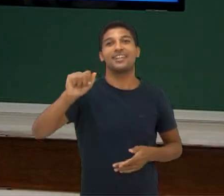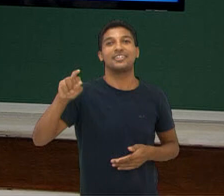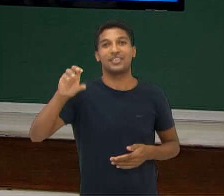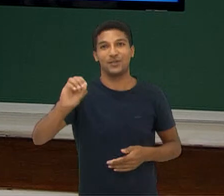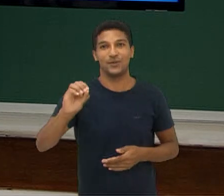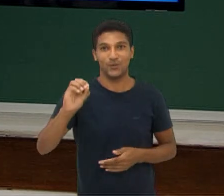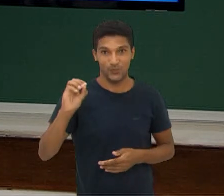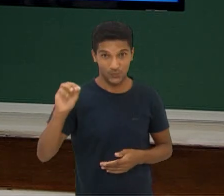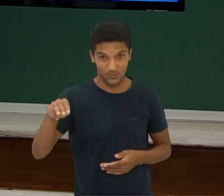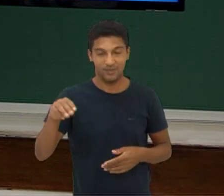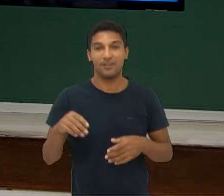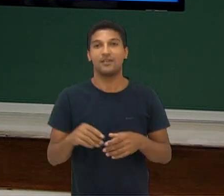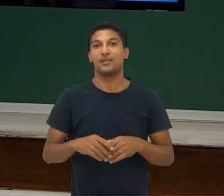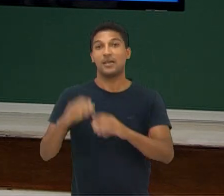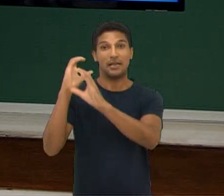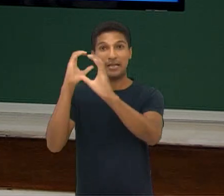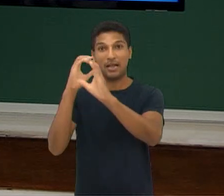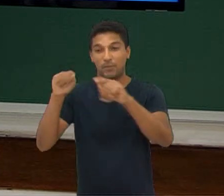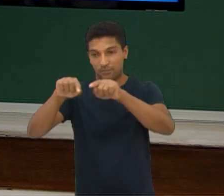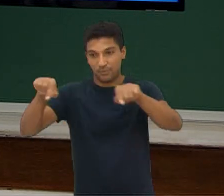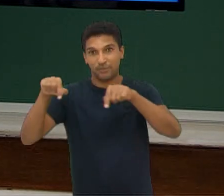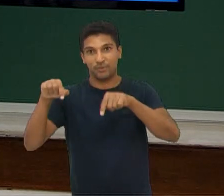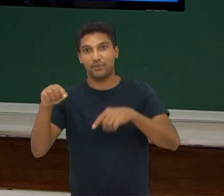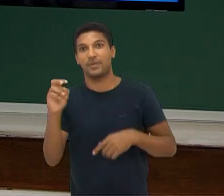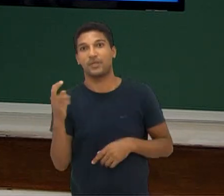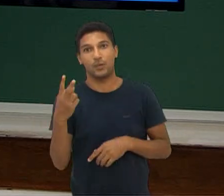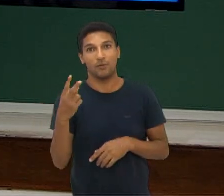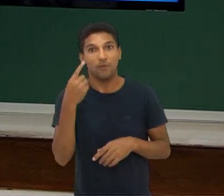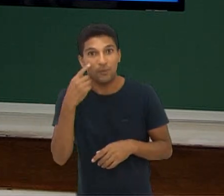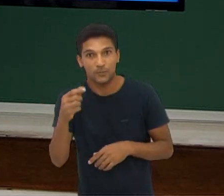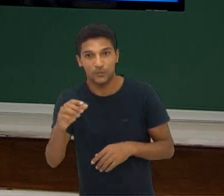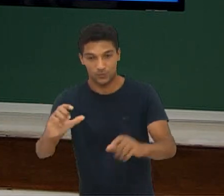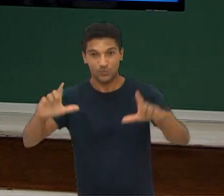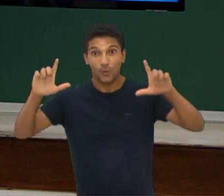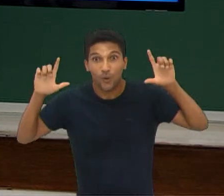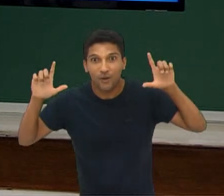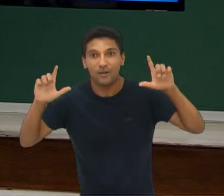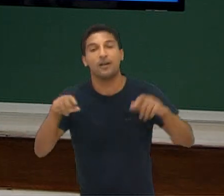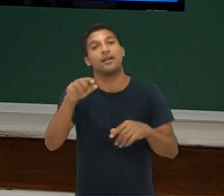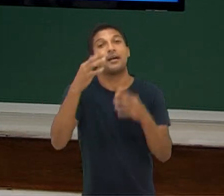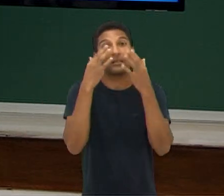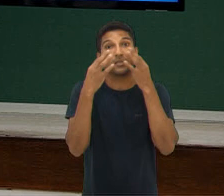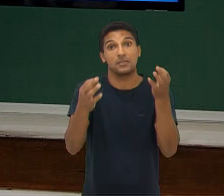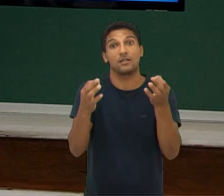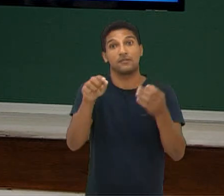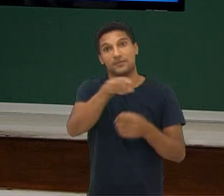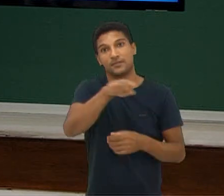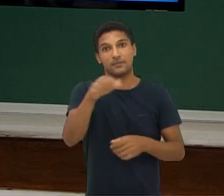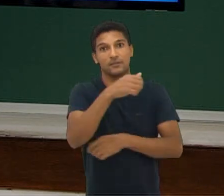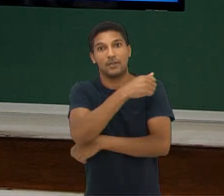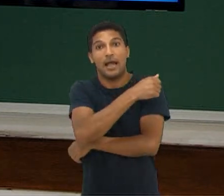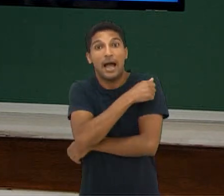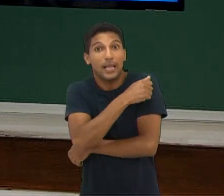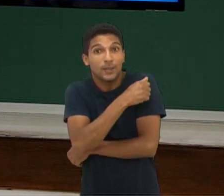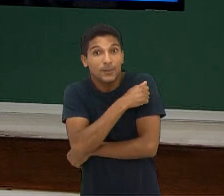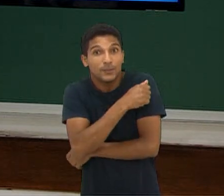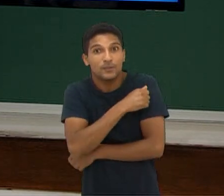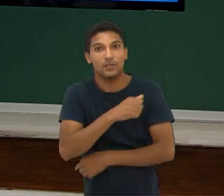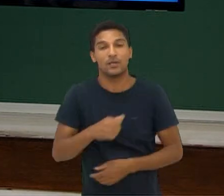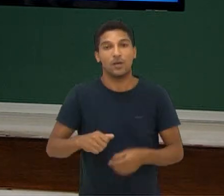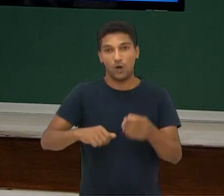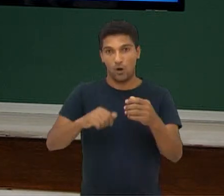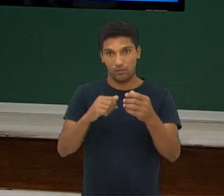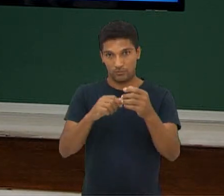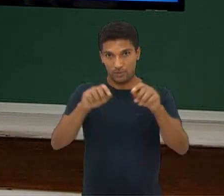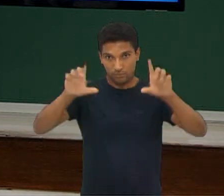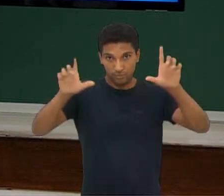produção, atenção você aluno que assiste as aulas pela televisão, não esquece de acessar então, ou perdão, de agendar um dia